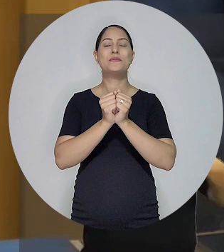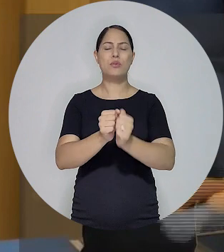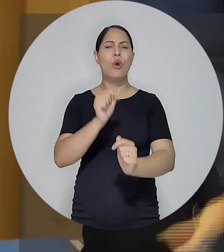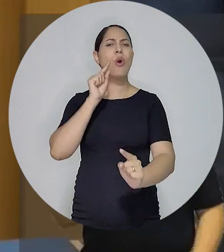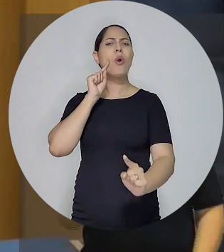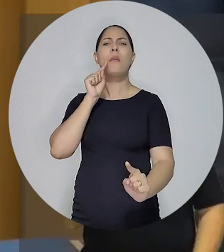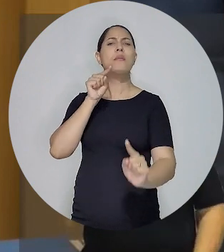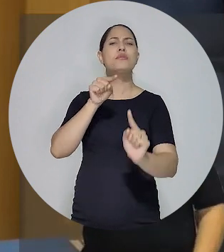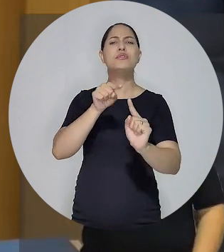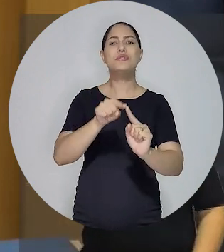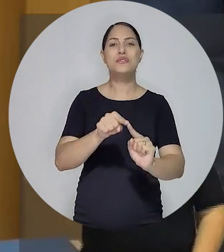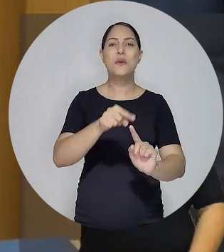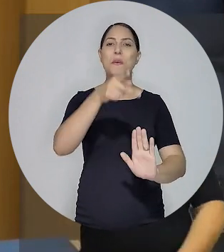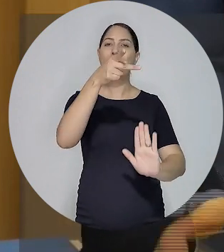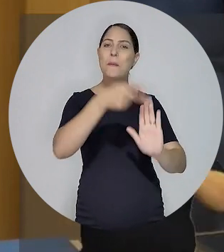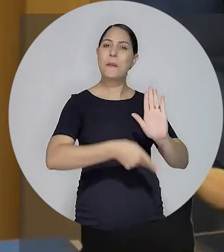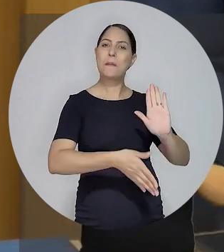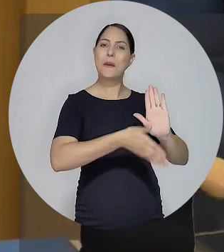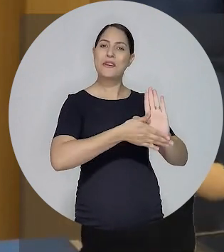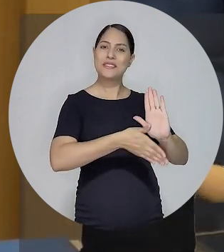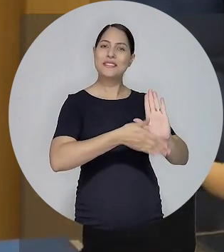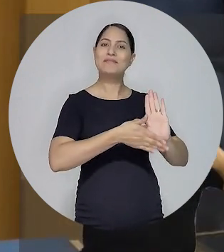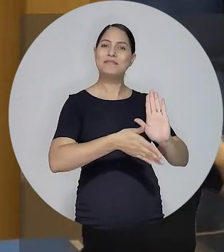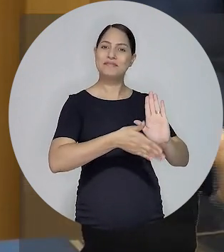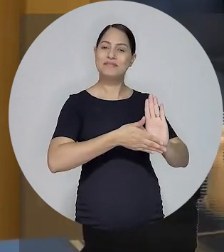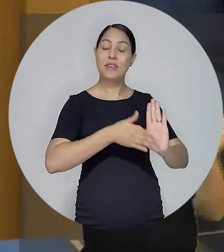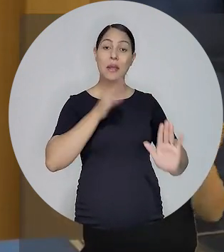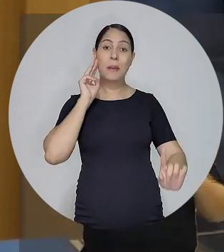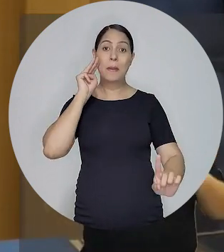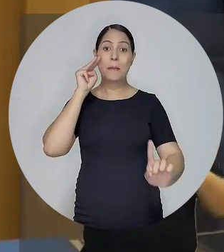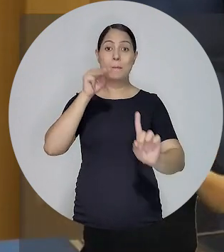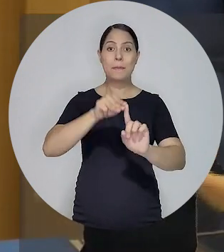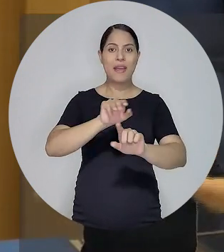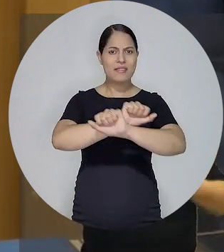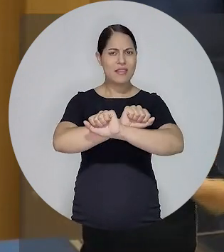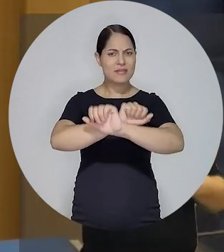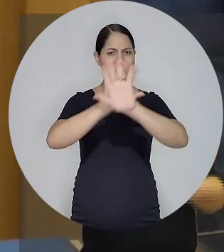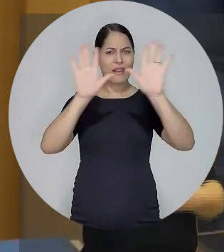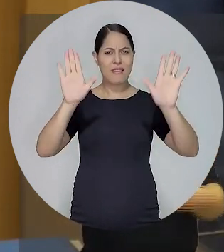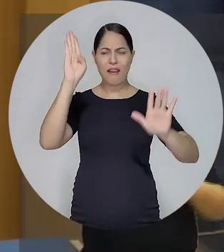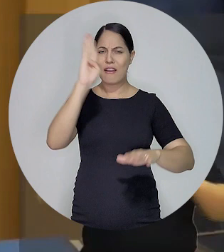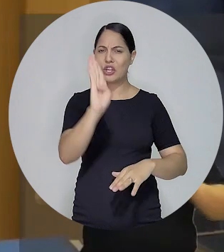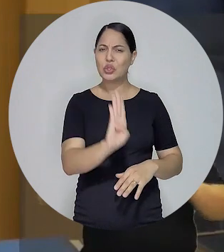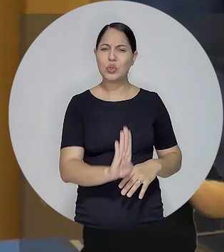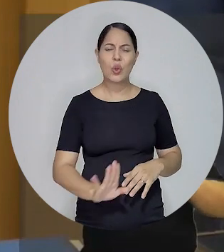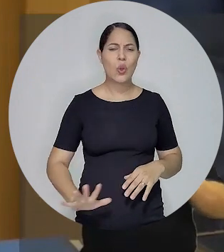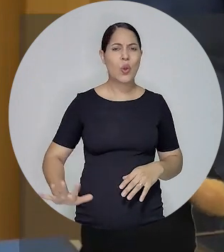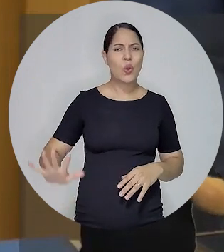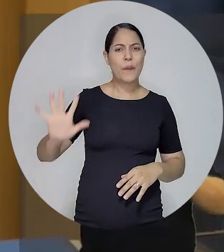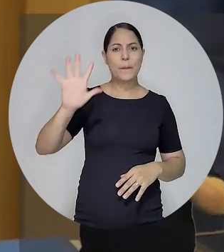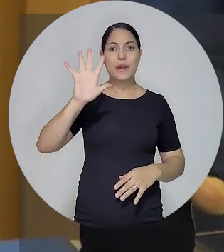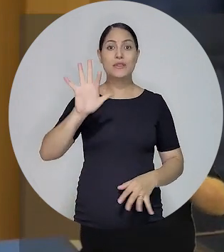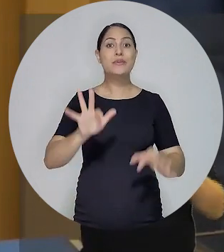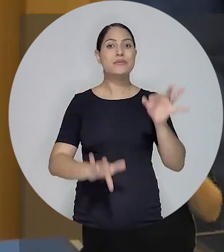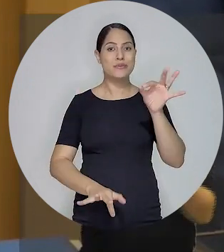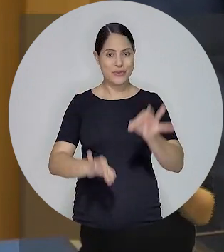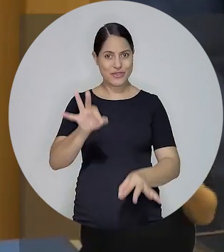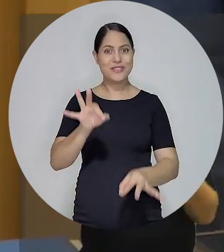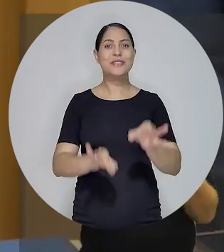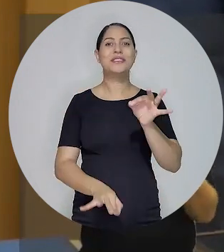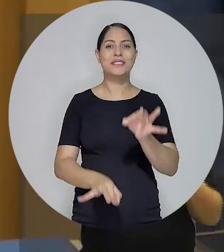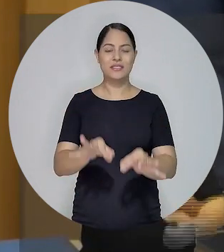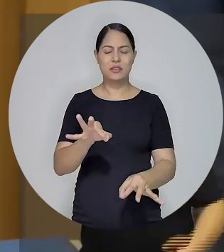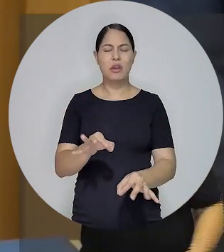juntos possamos construir as propostas de metas nacionais para